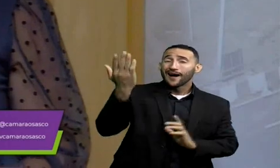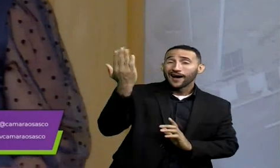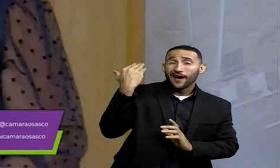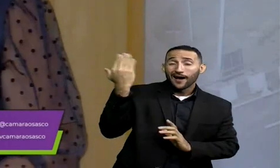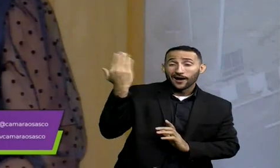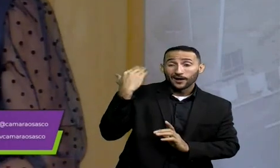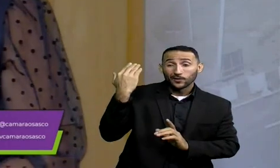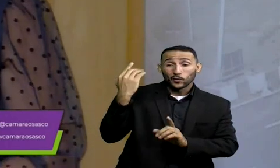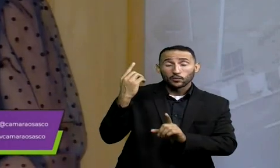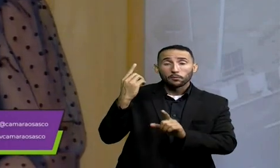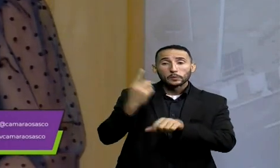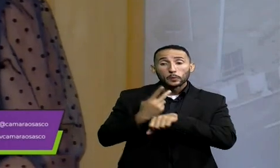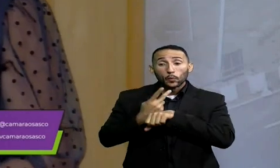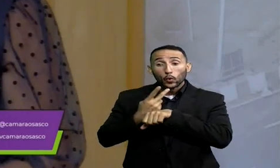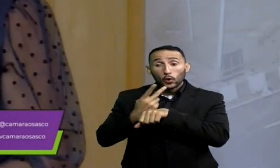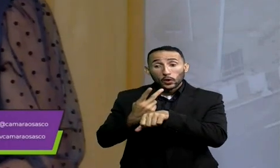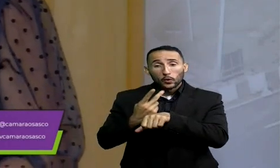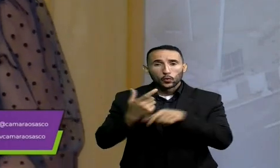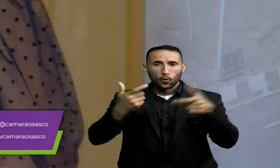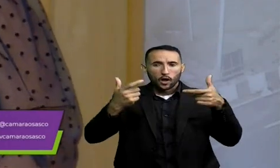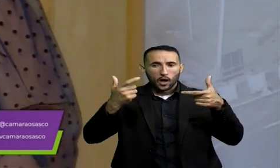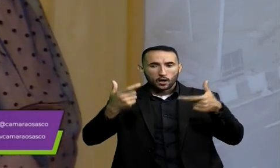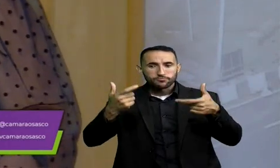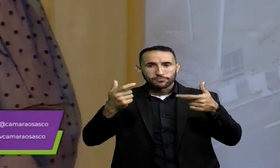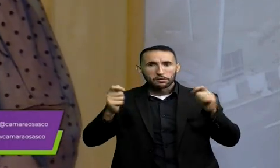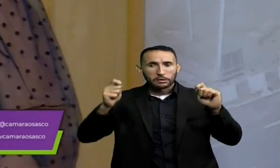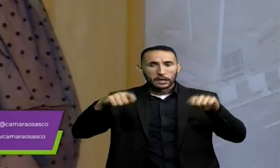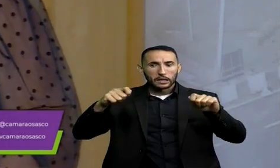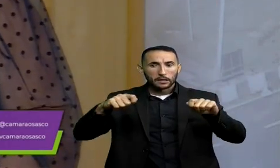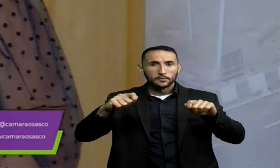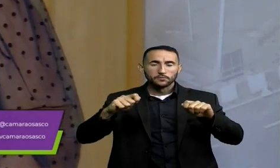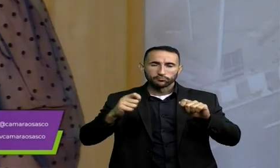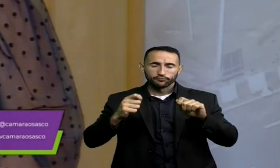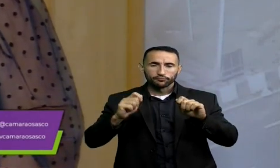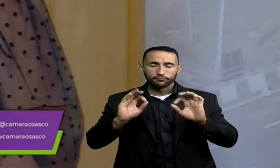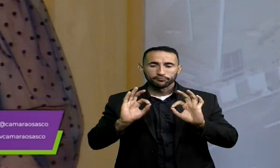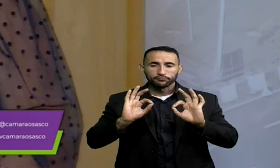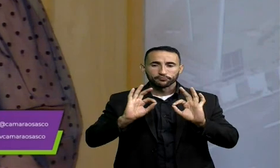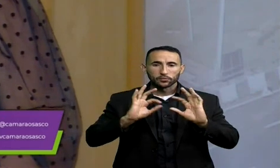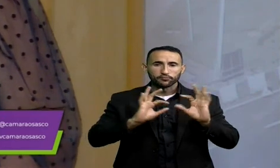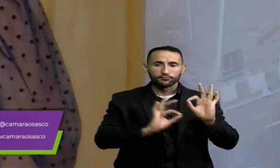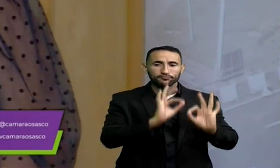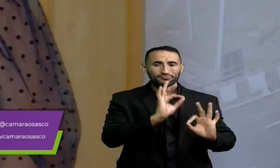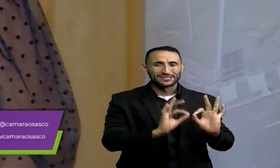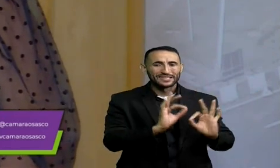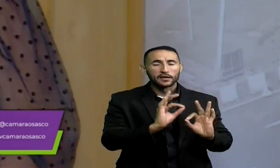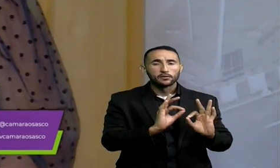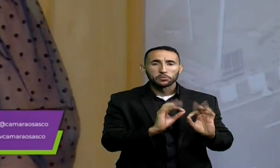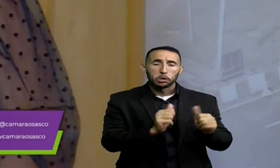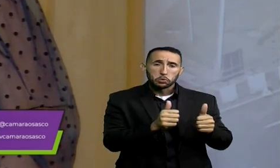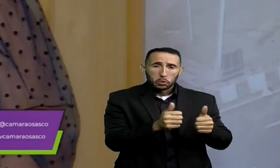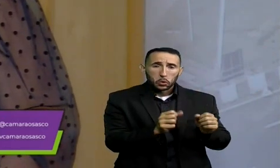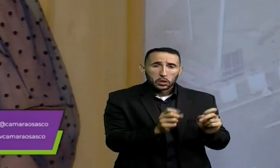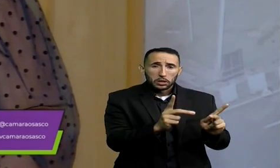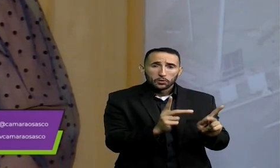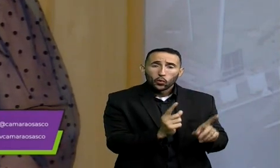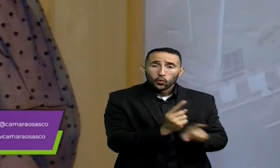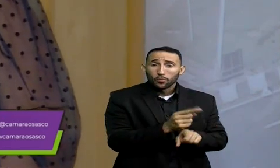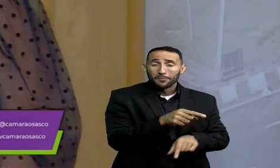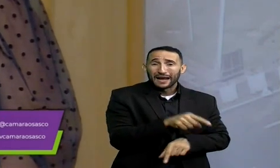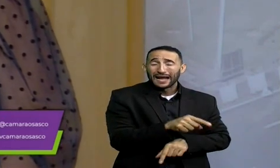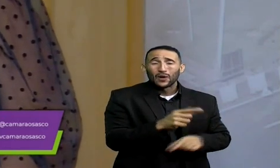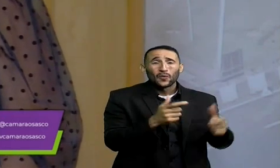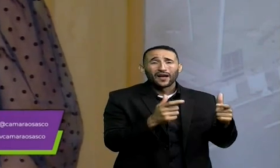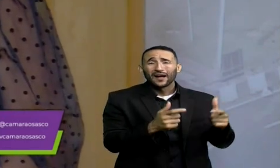culpa do delb Teruel põe na sua conta delb mas assim é muito ruim gente eu tô aqui